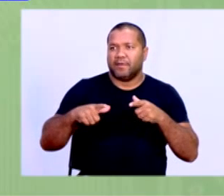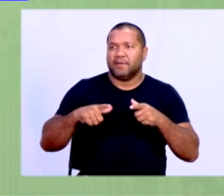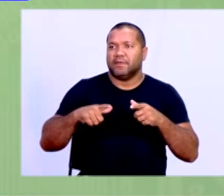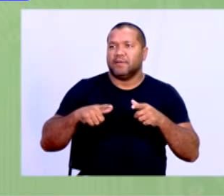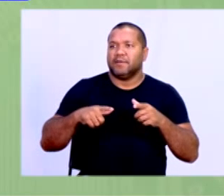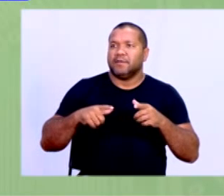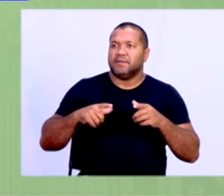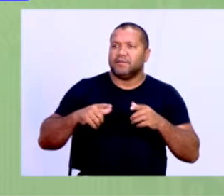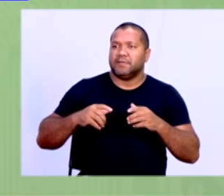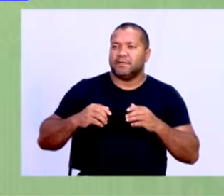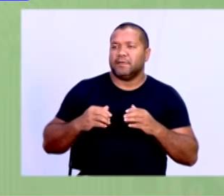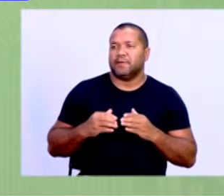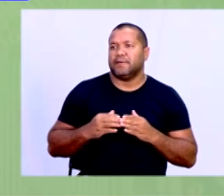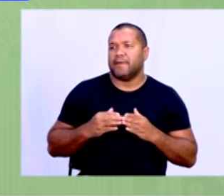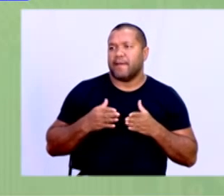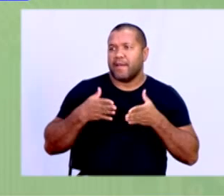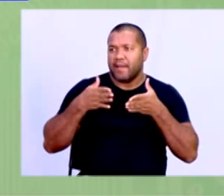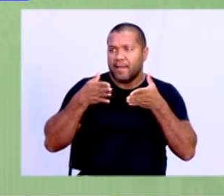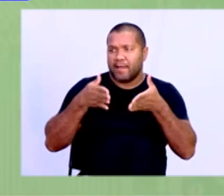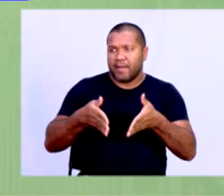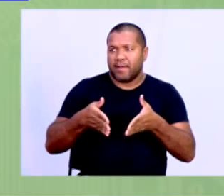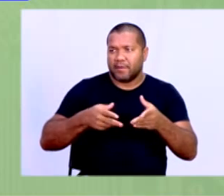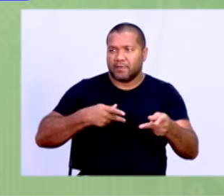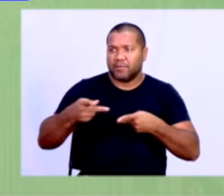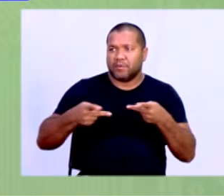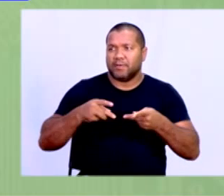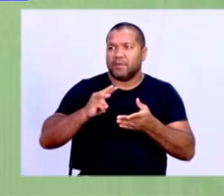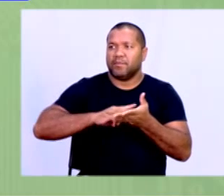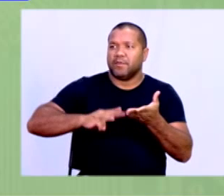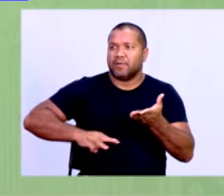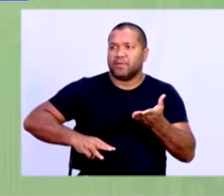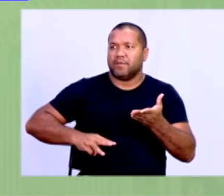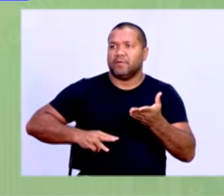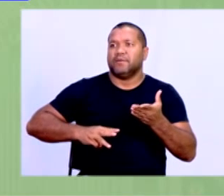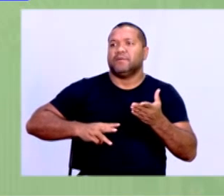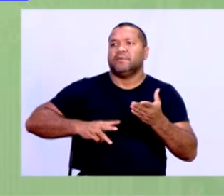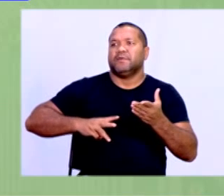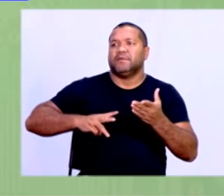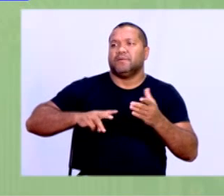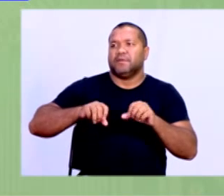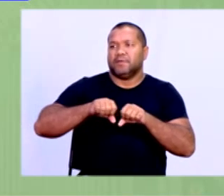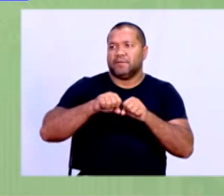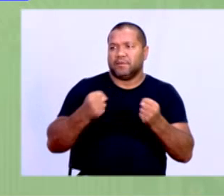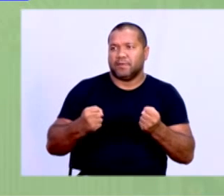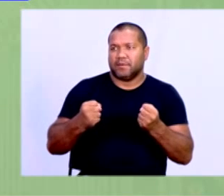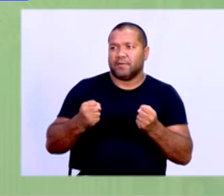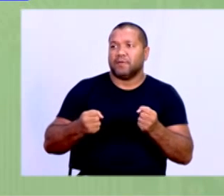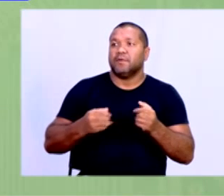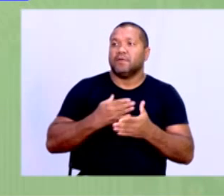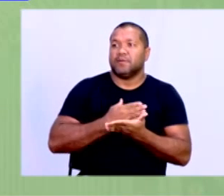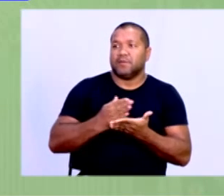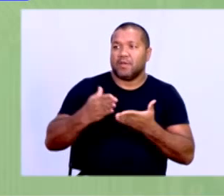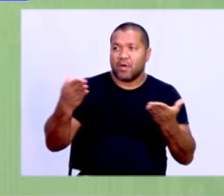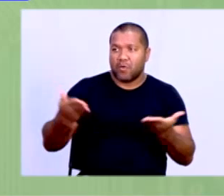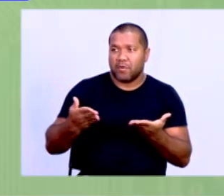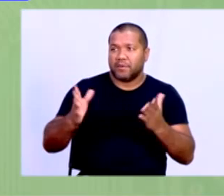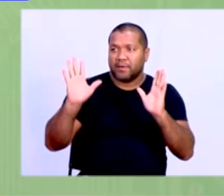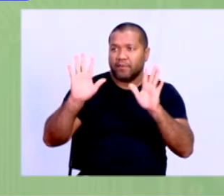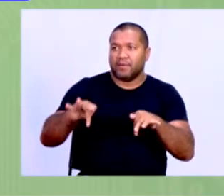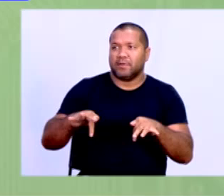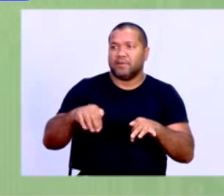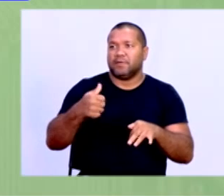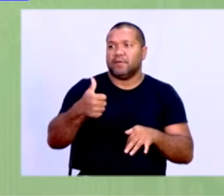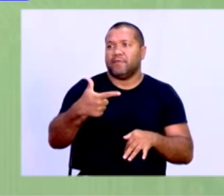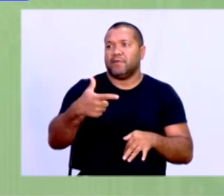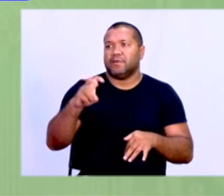e metodologias de desenvolvimento de software. Inicia hoje e vai até o dia 25 de